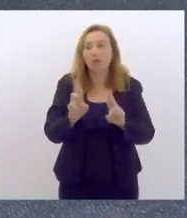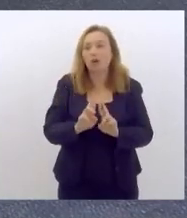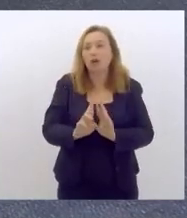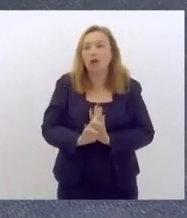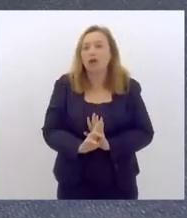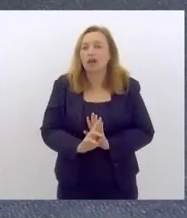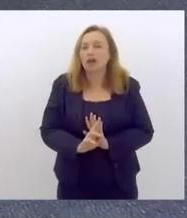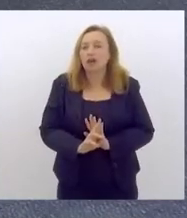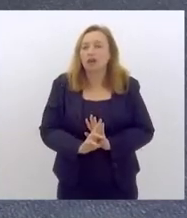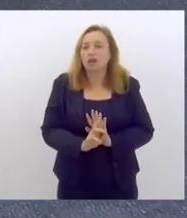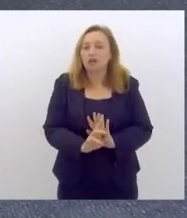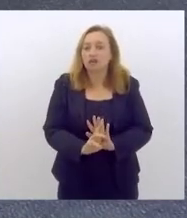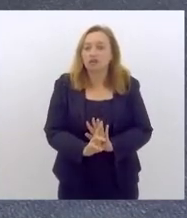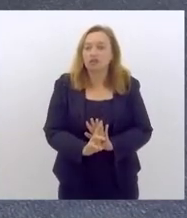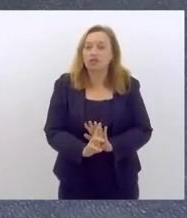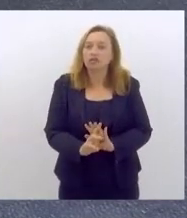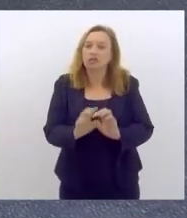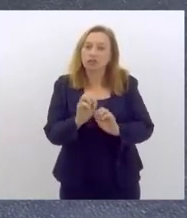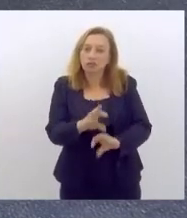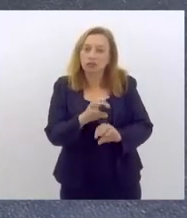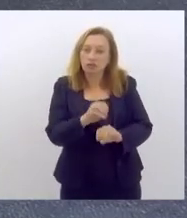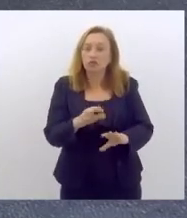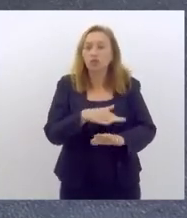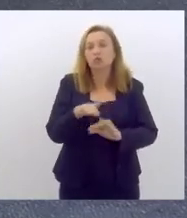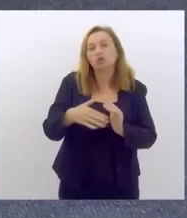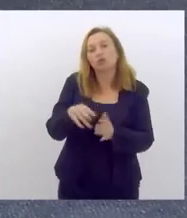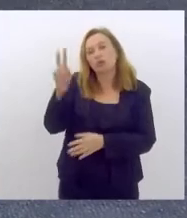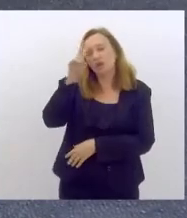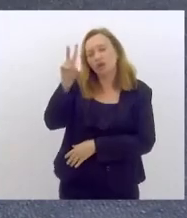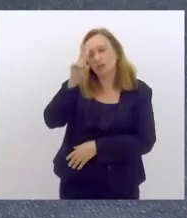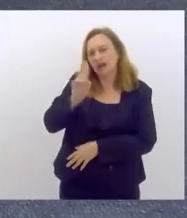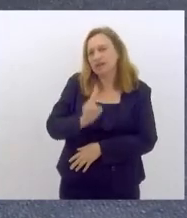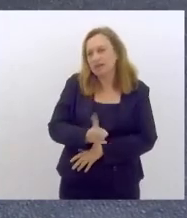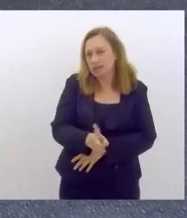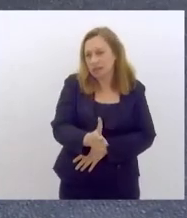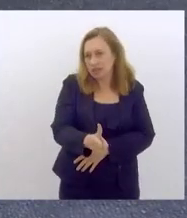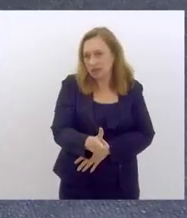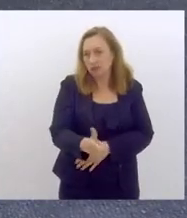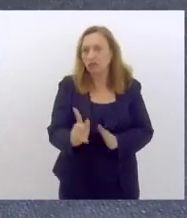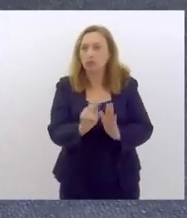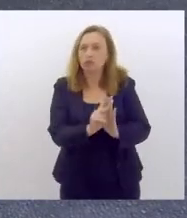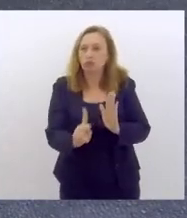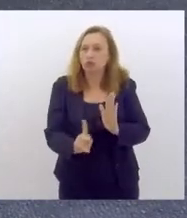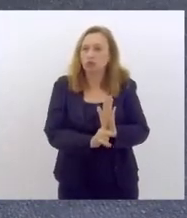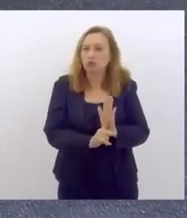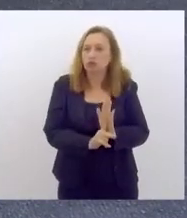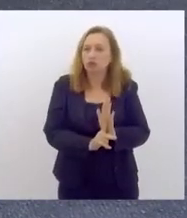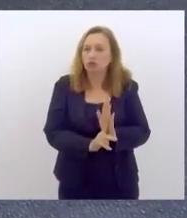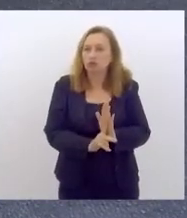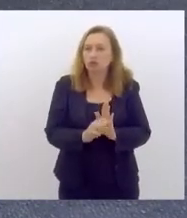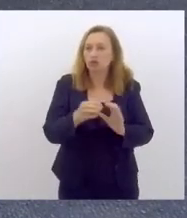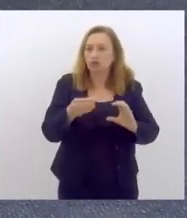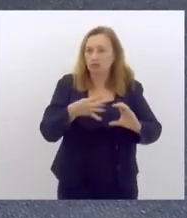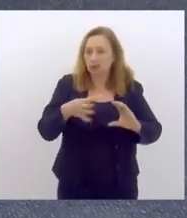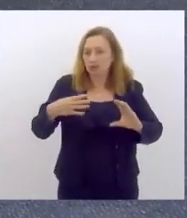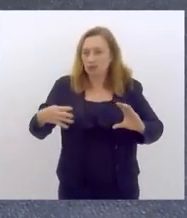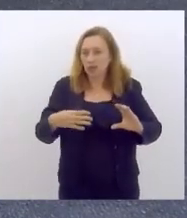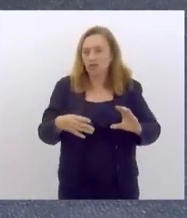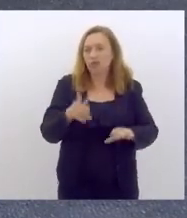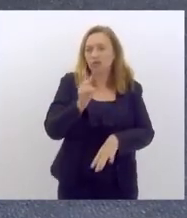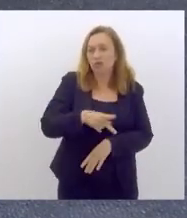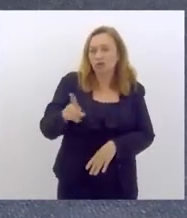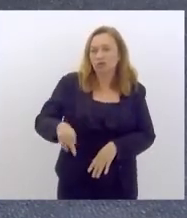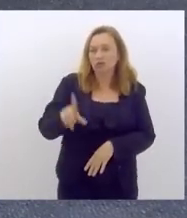à educação. Acho que todos vão se lembrar sempre do projeto dos CIEPs, do professor